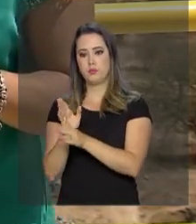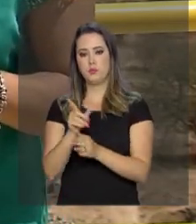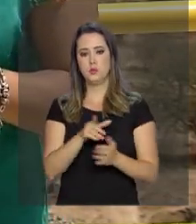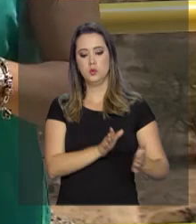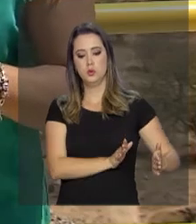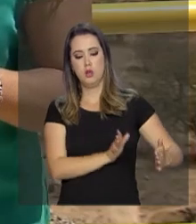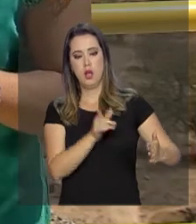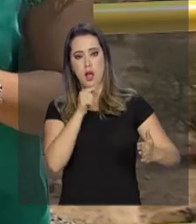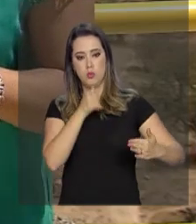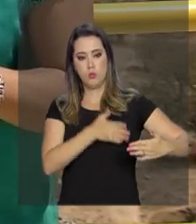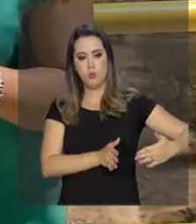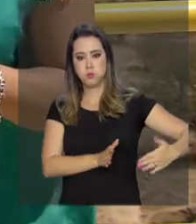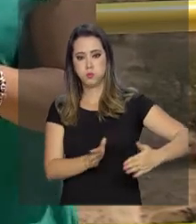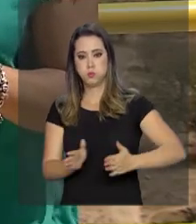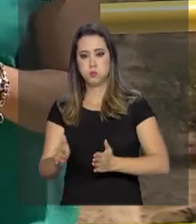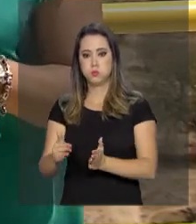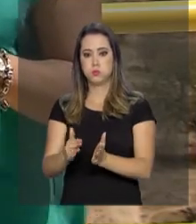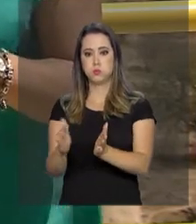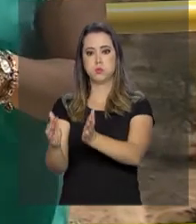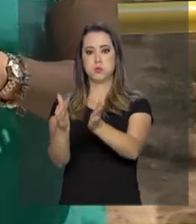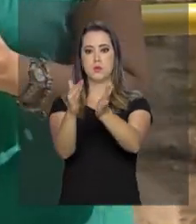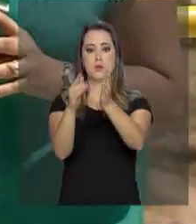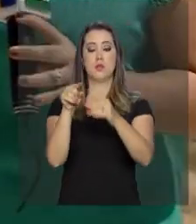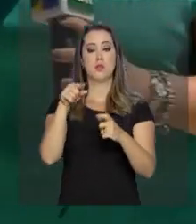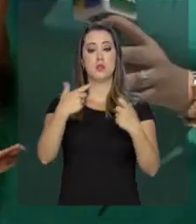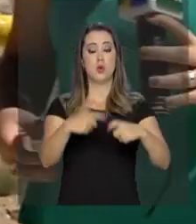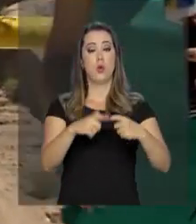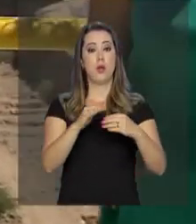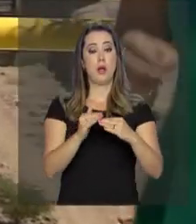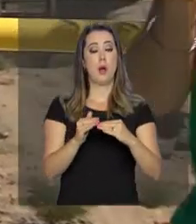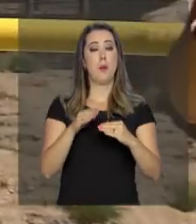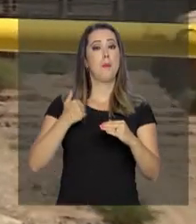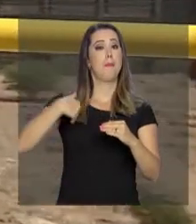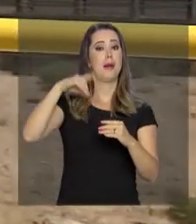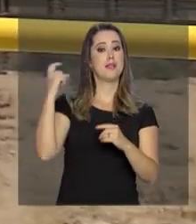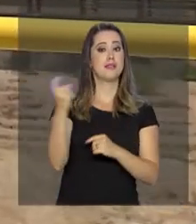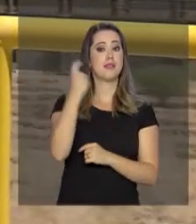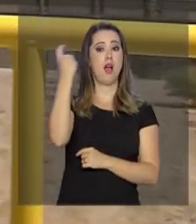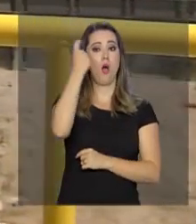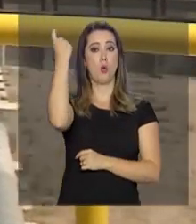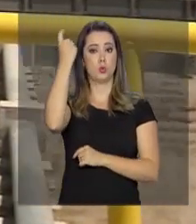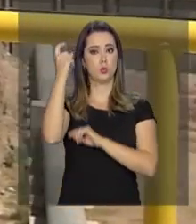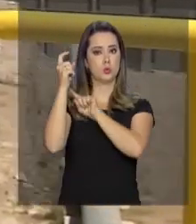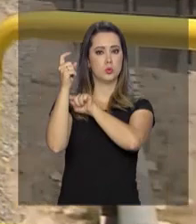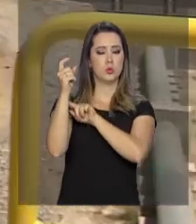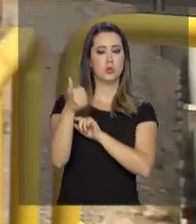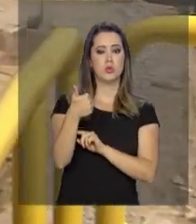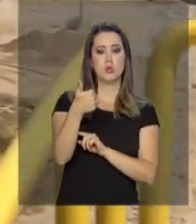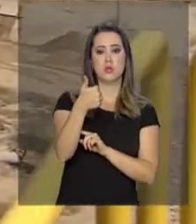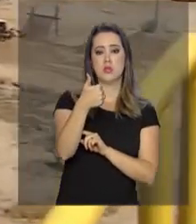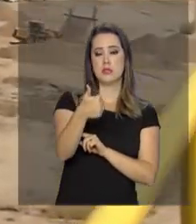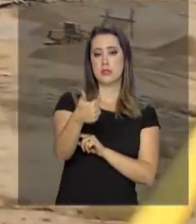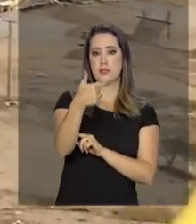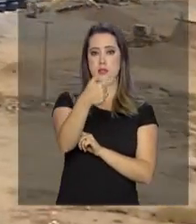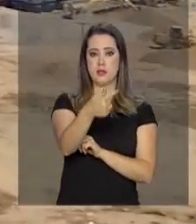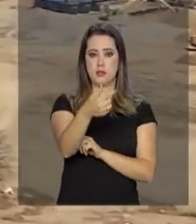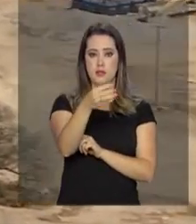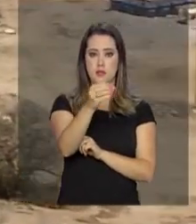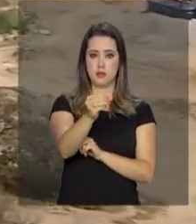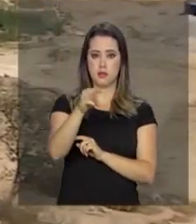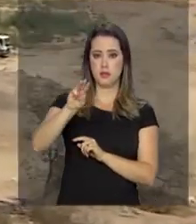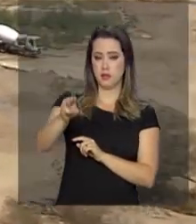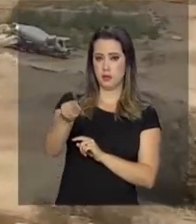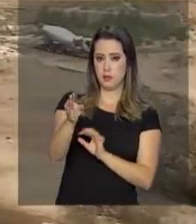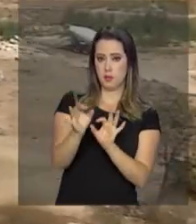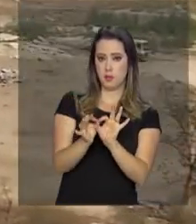integração este é o ponto mais alto do eixo norte são 170 metros de altura as três